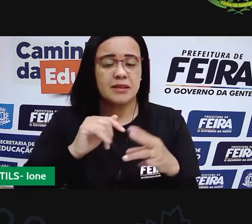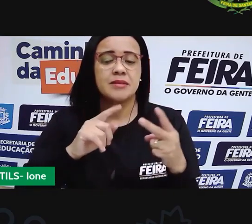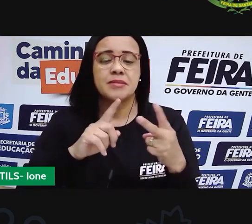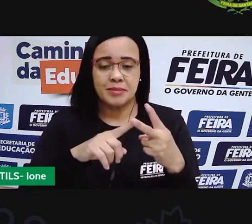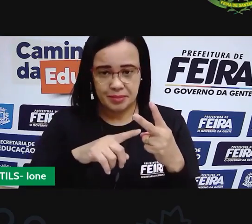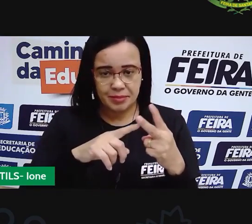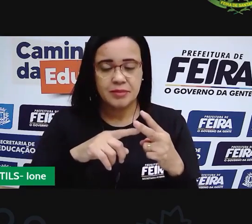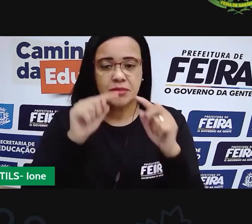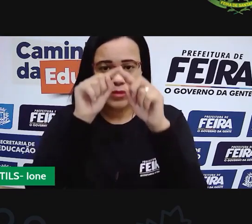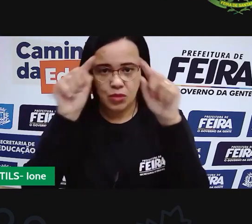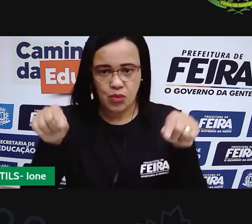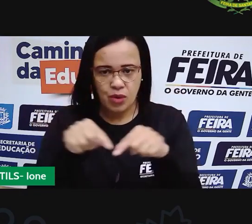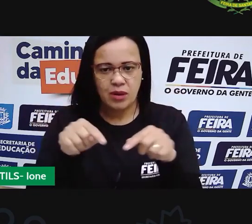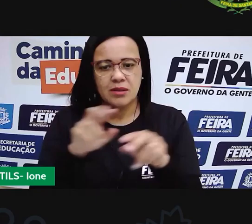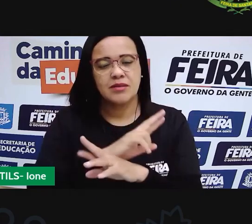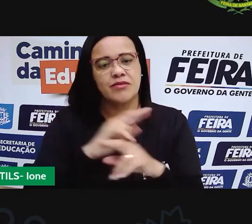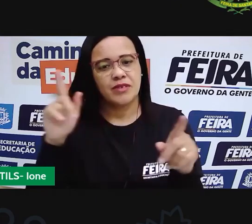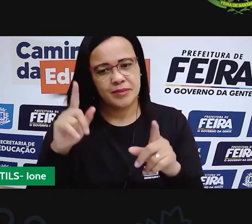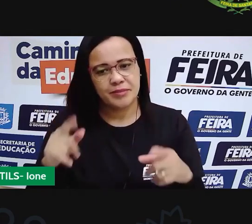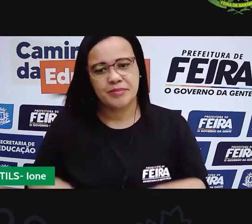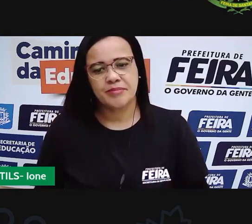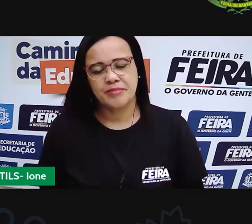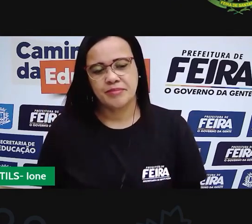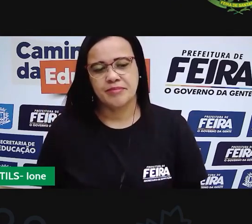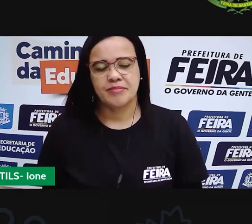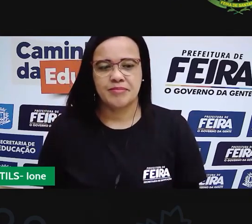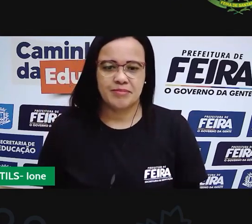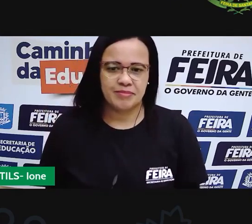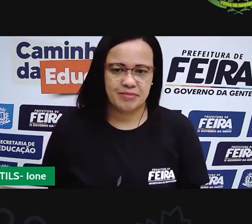esse retângulo, a gente precisou de